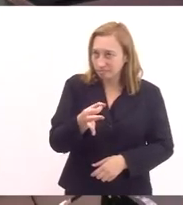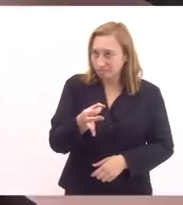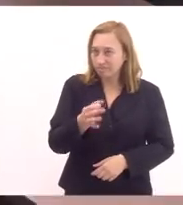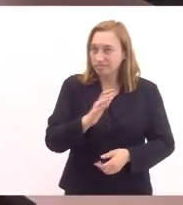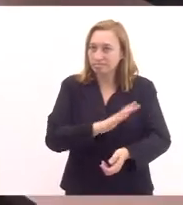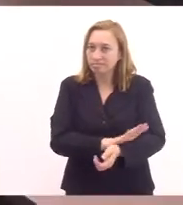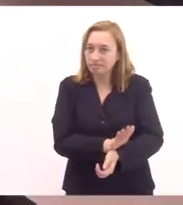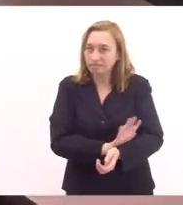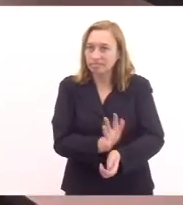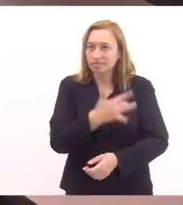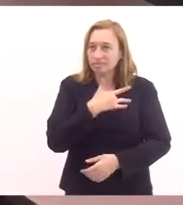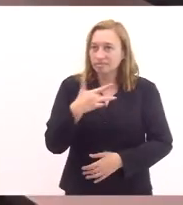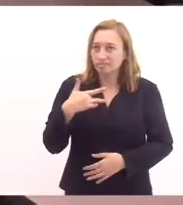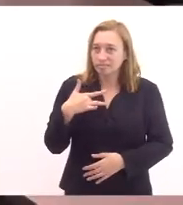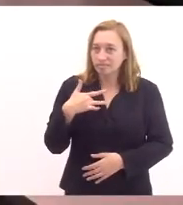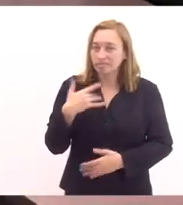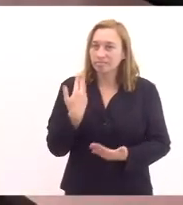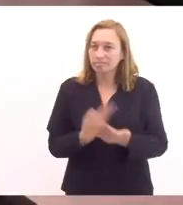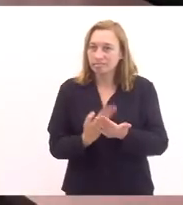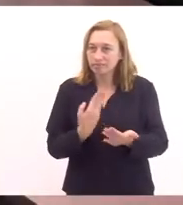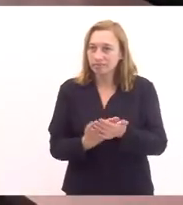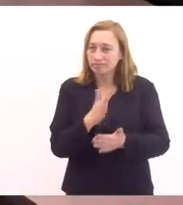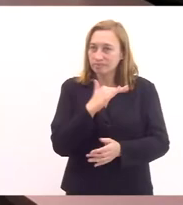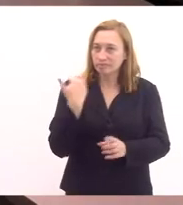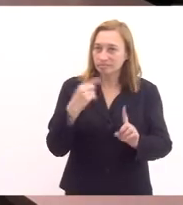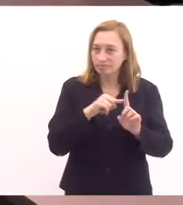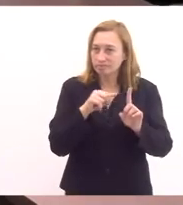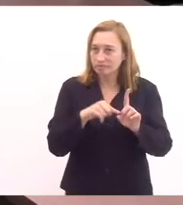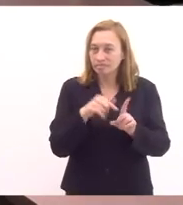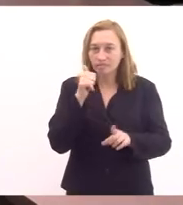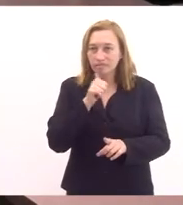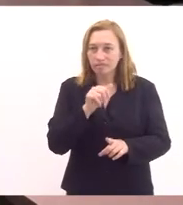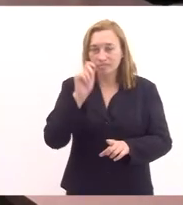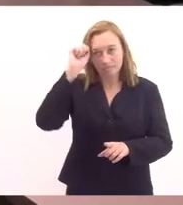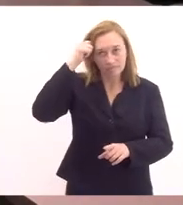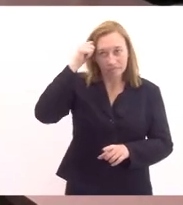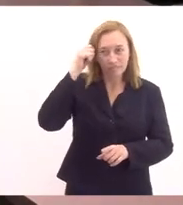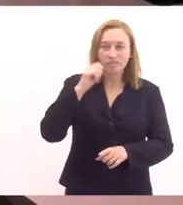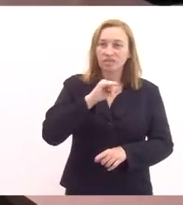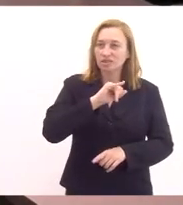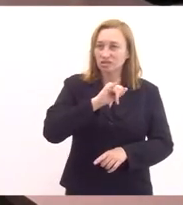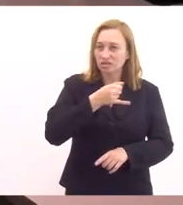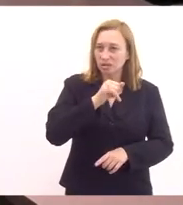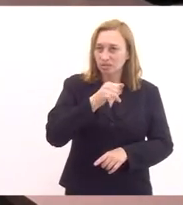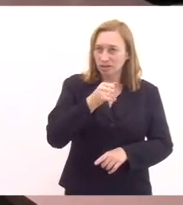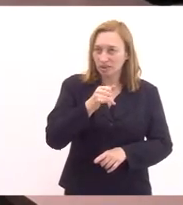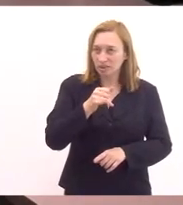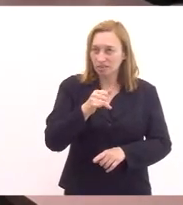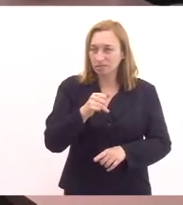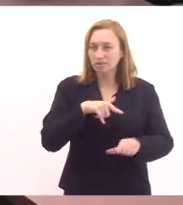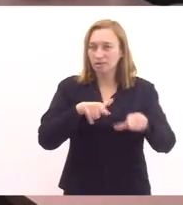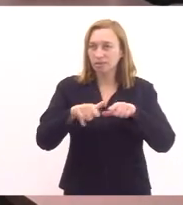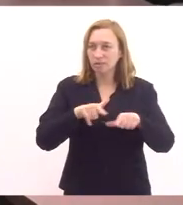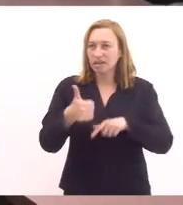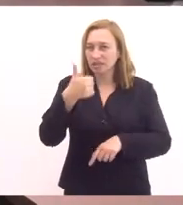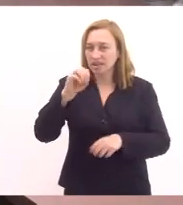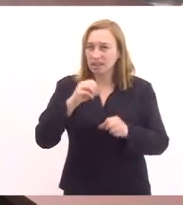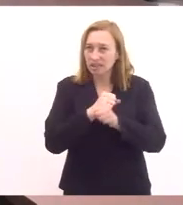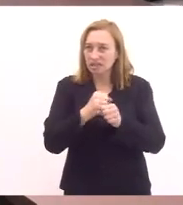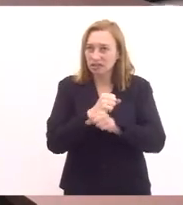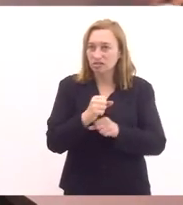do racismo em saúde né estudei a mortalidade materna de mulheres negras em Japerí Fiz um trabalho de um recorte de 10 anos